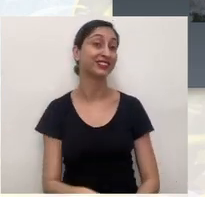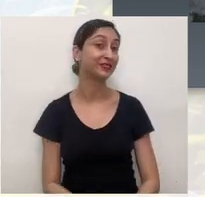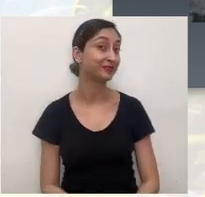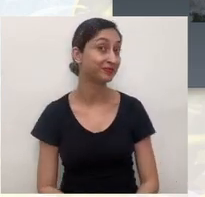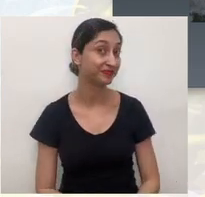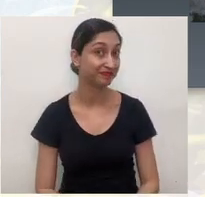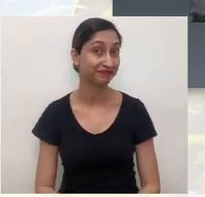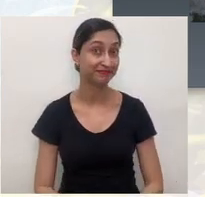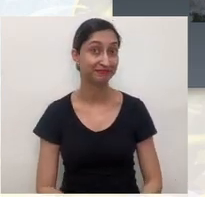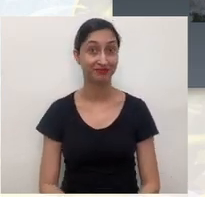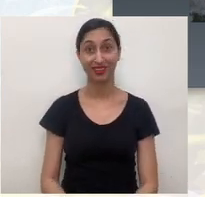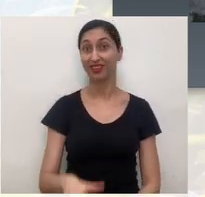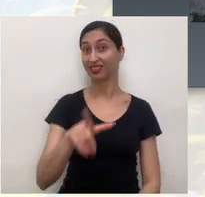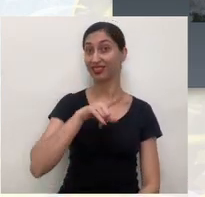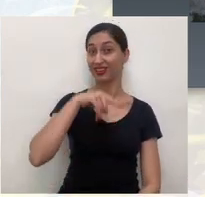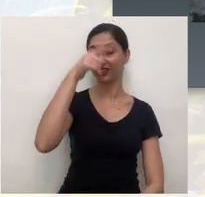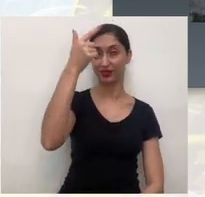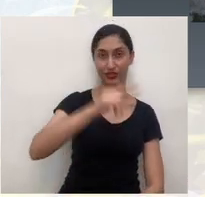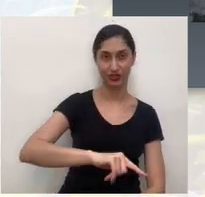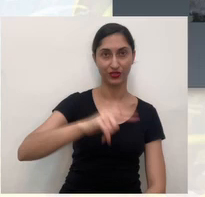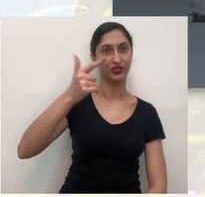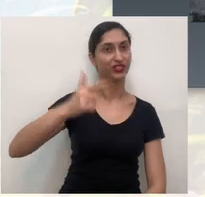uma repetição da senoide,